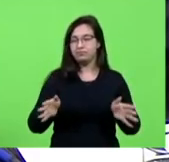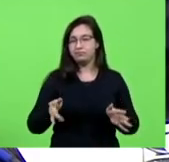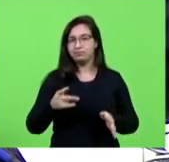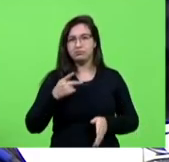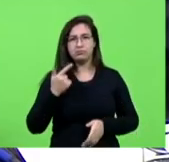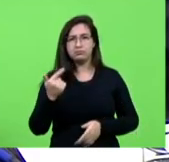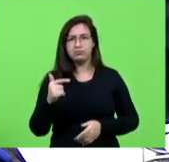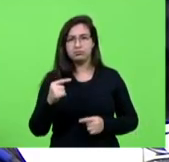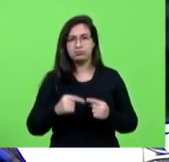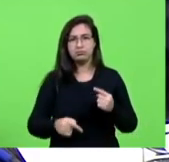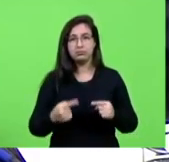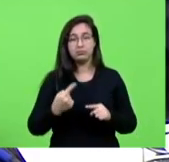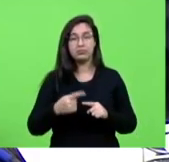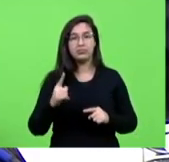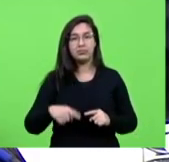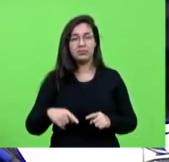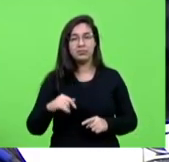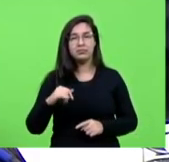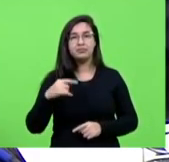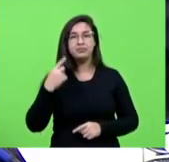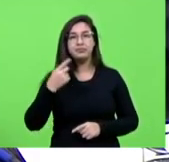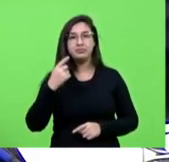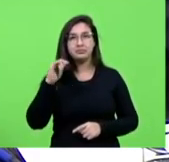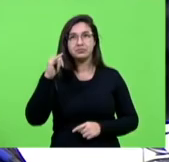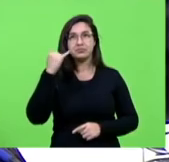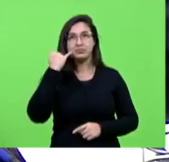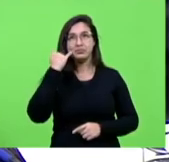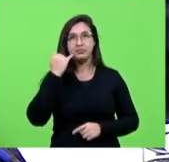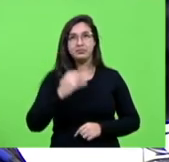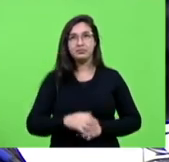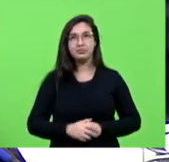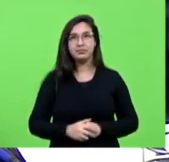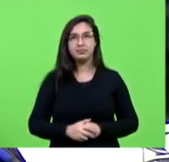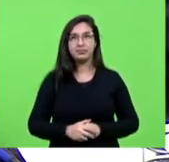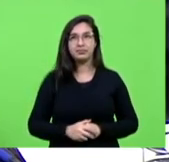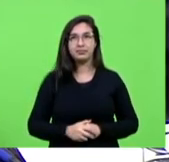Porque é do deputado Gessé Lopes. Moleque!